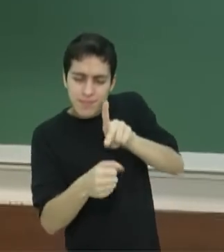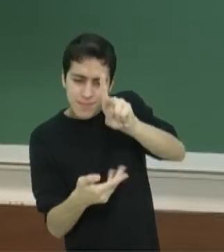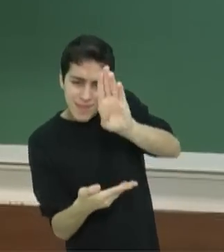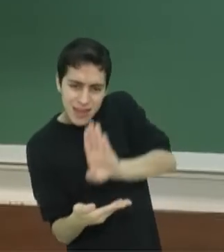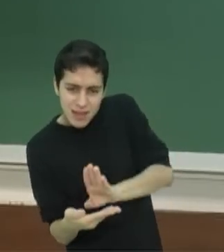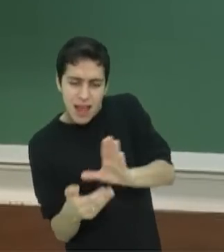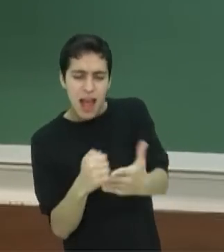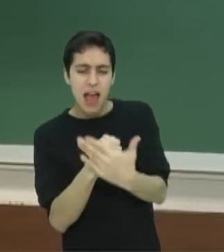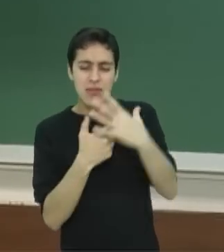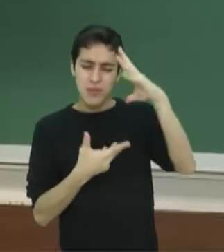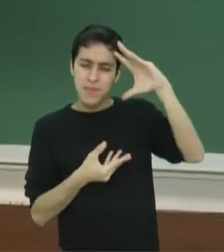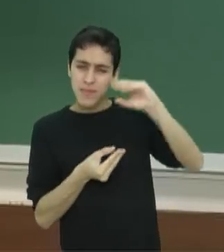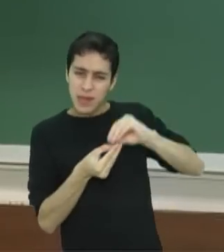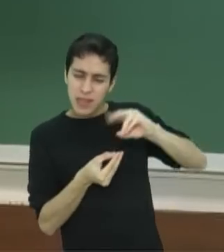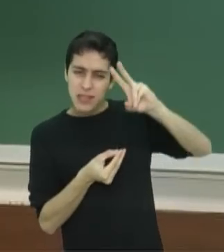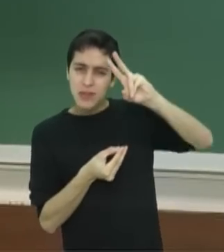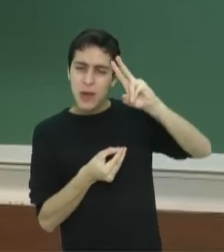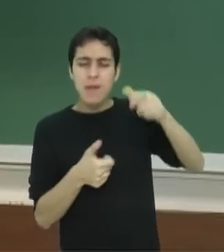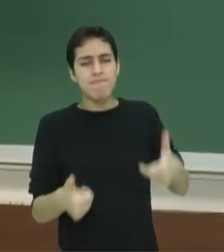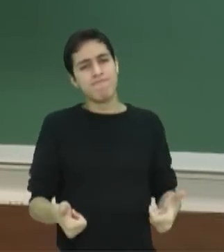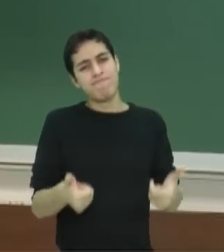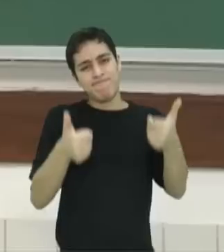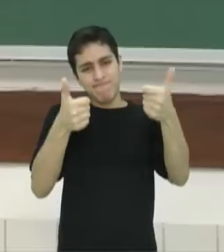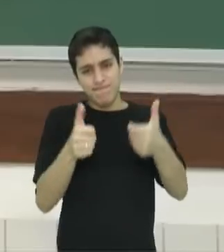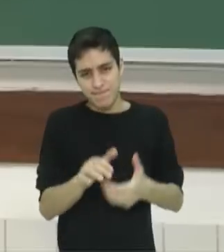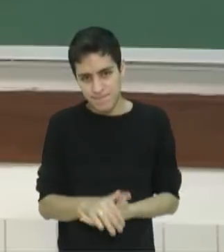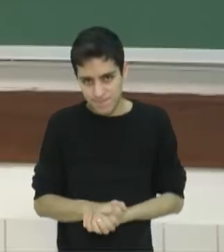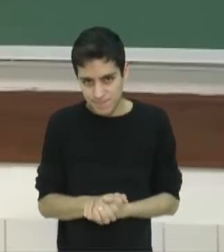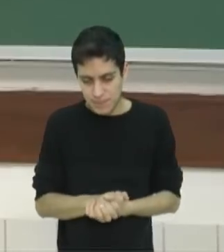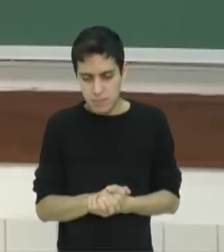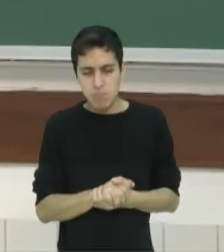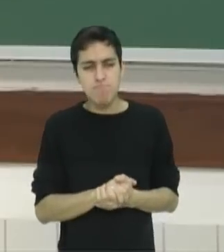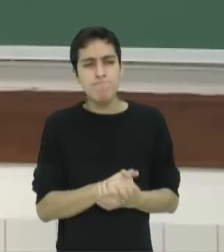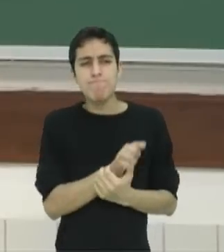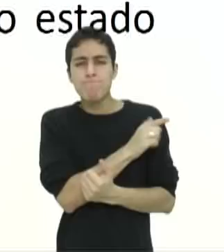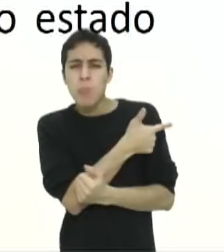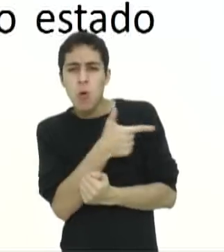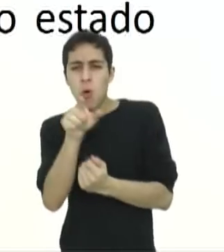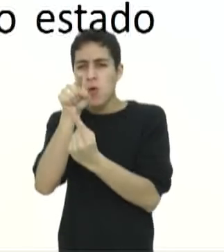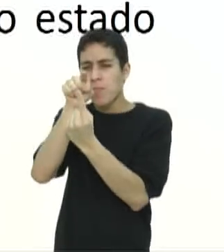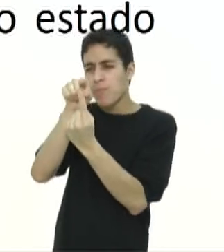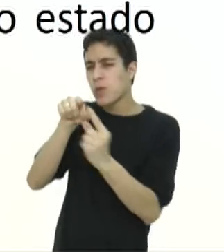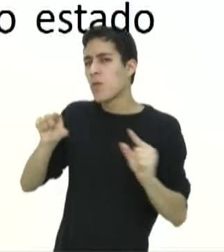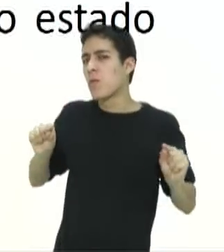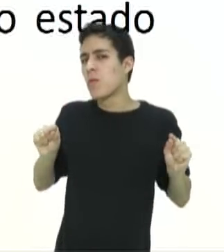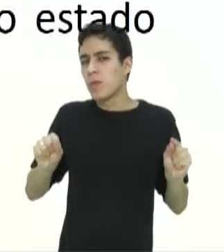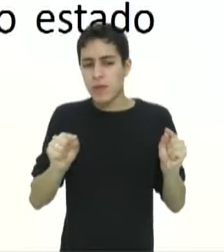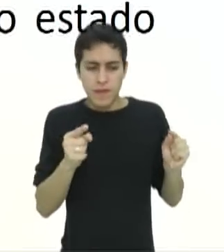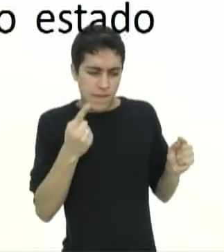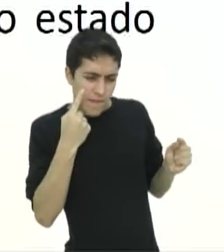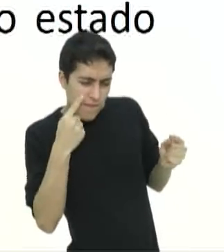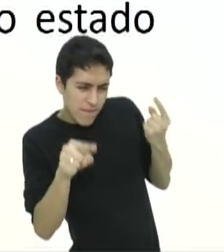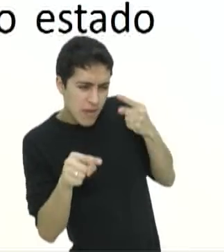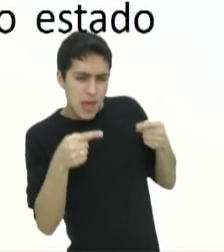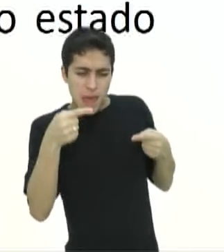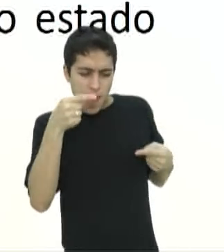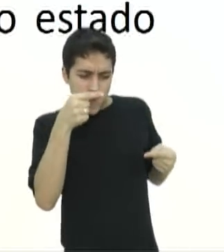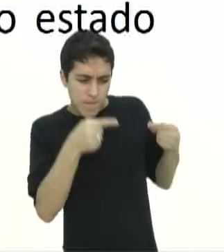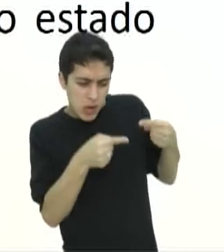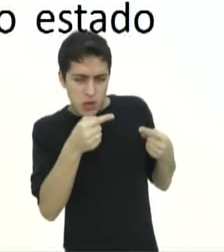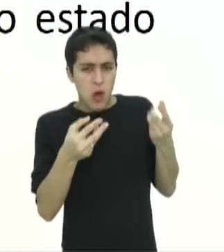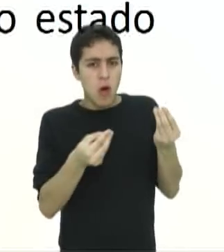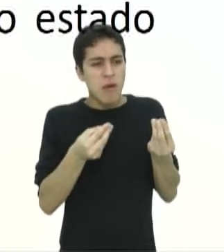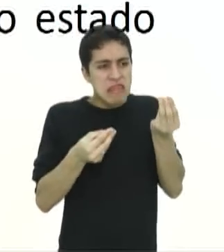uma interpretação histórica melhor. E o outro objetivo específico, observar a política do branqueamento, a